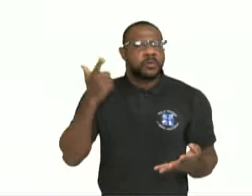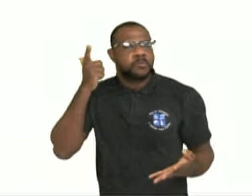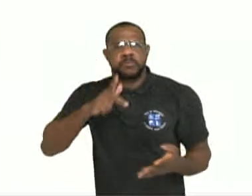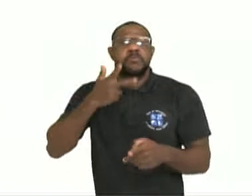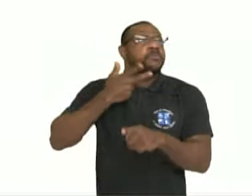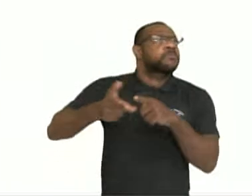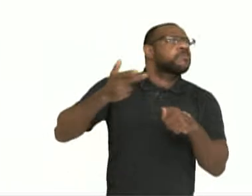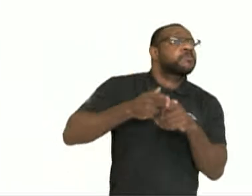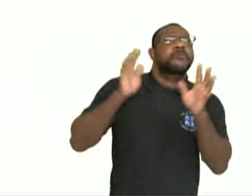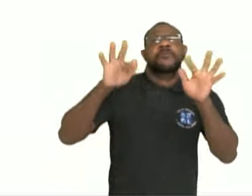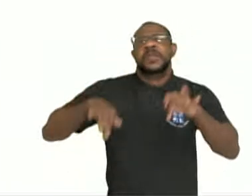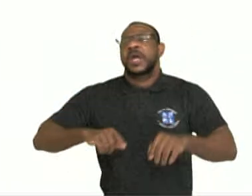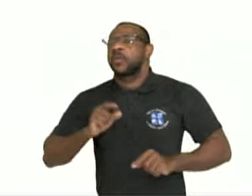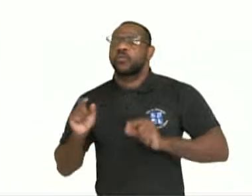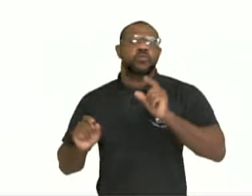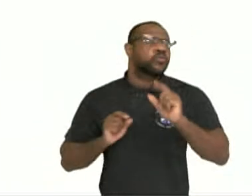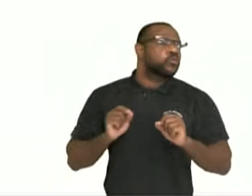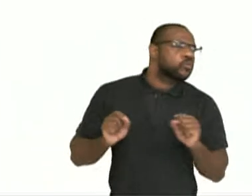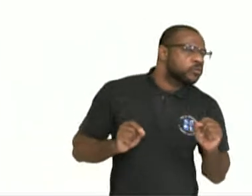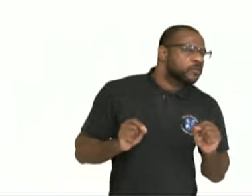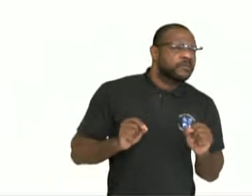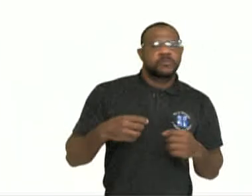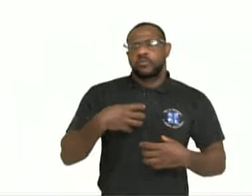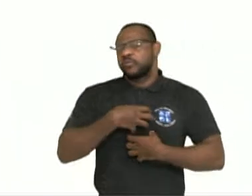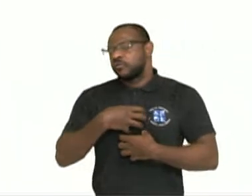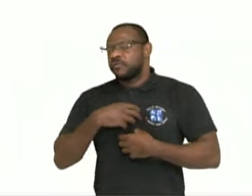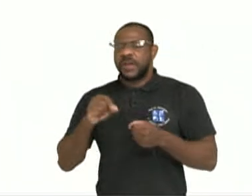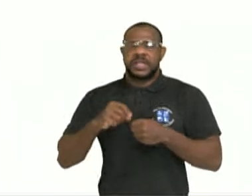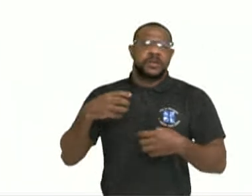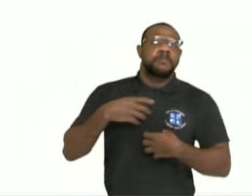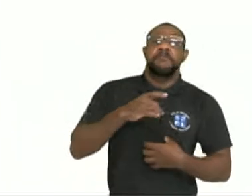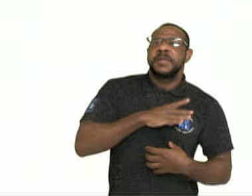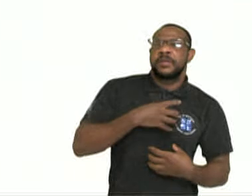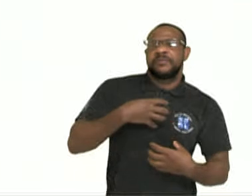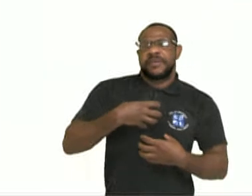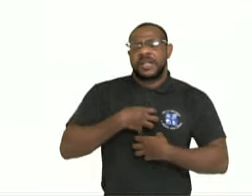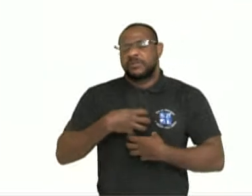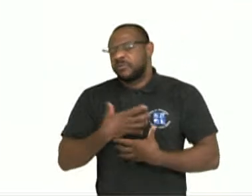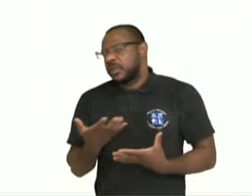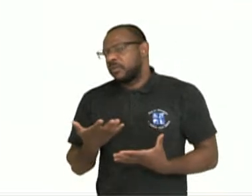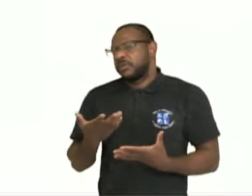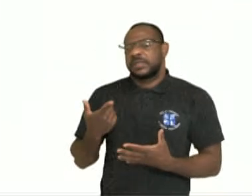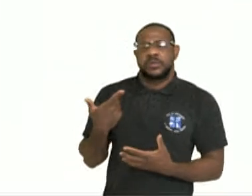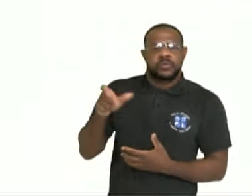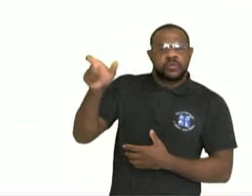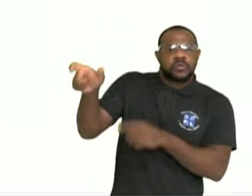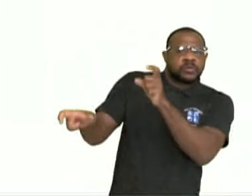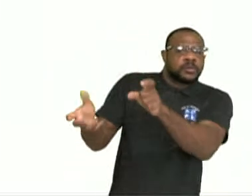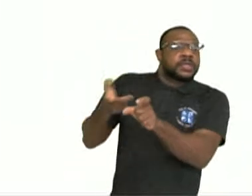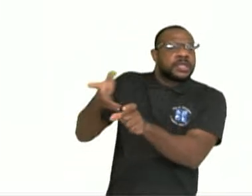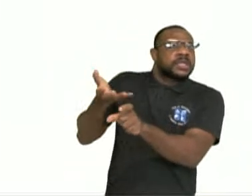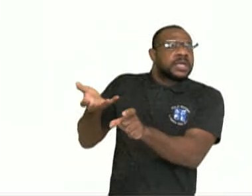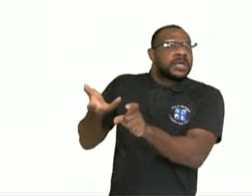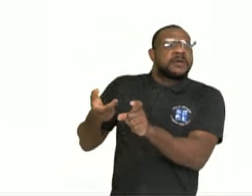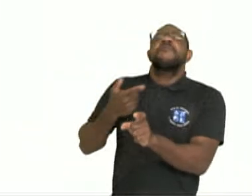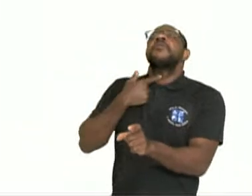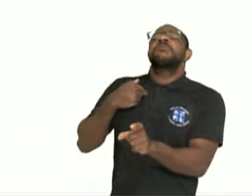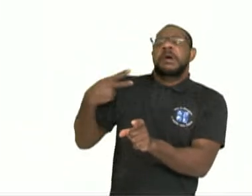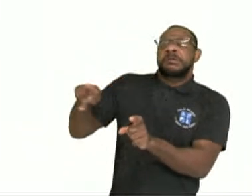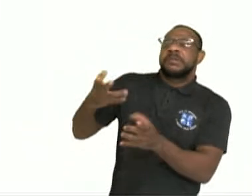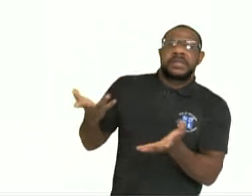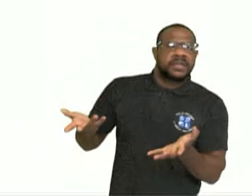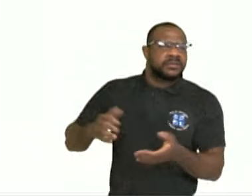conseguir finalizar, não conseguir fazer da forma que os outros esperam que a gente faça, ou da forma que nós